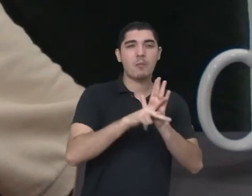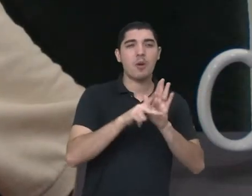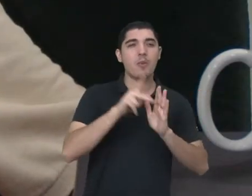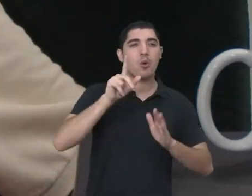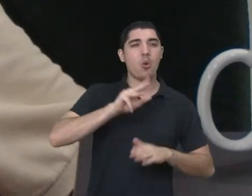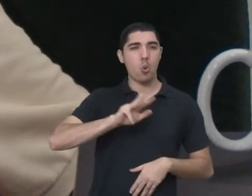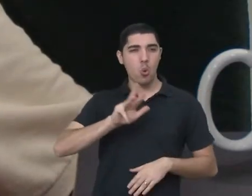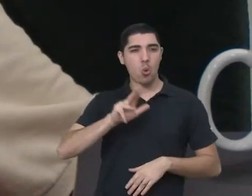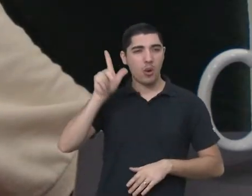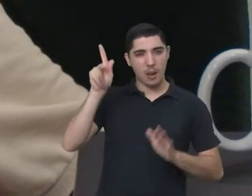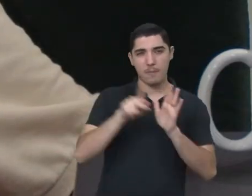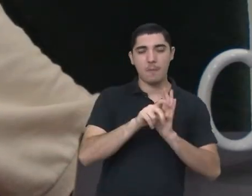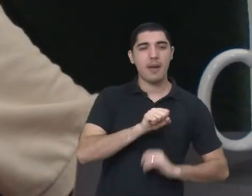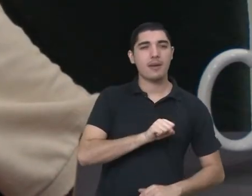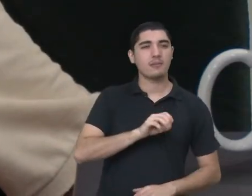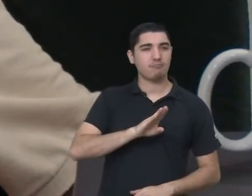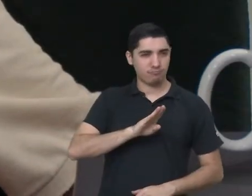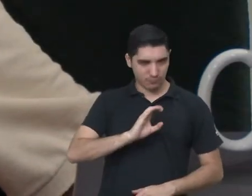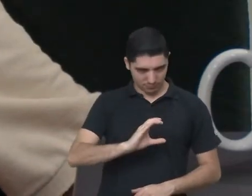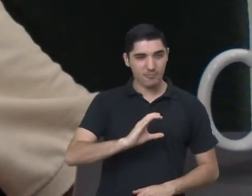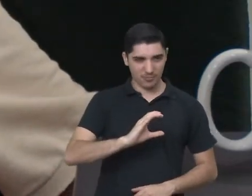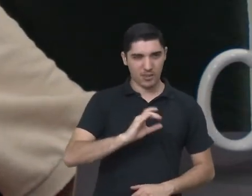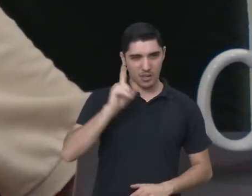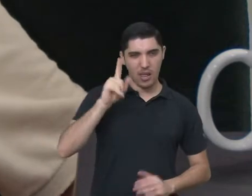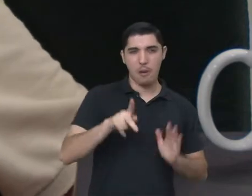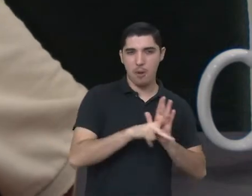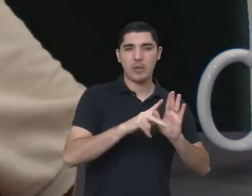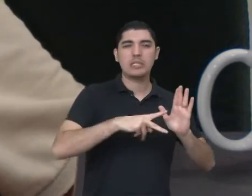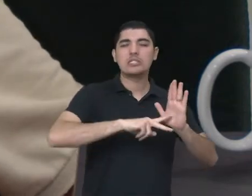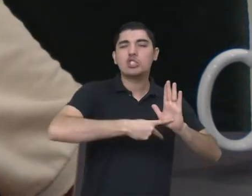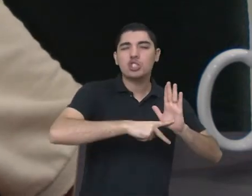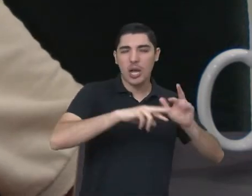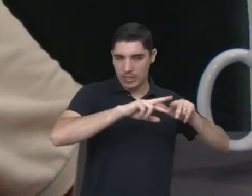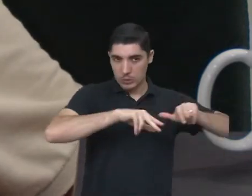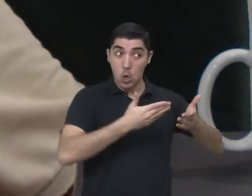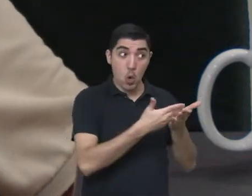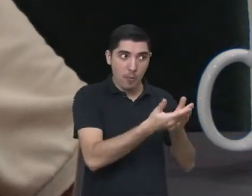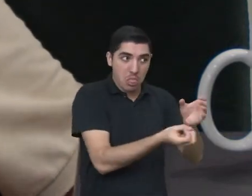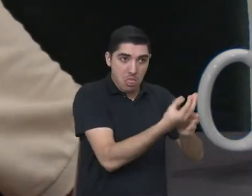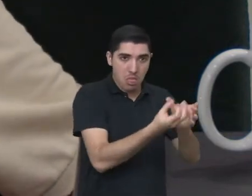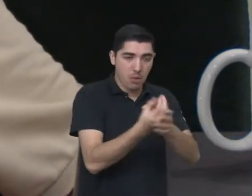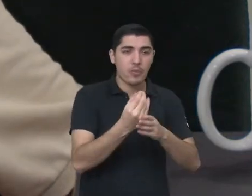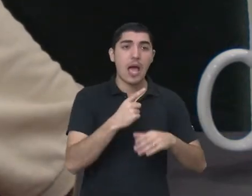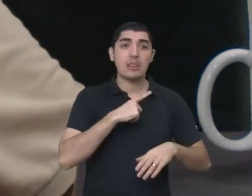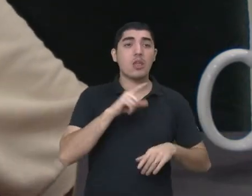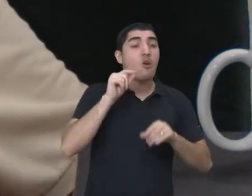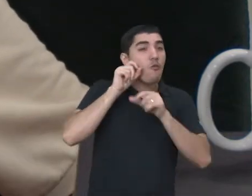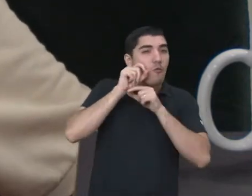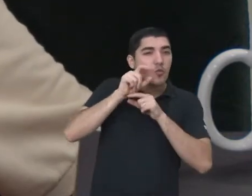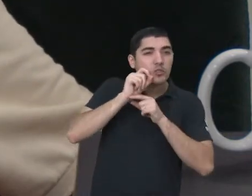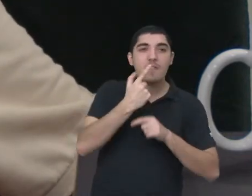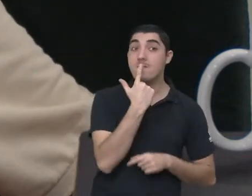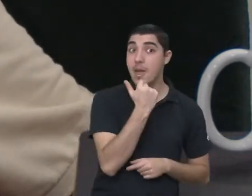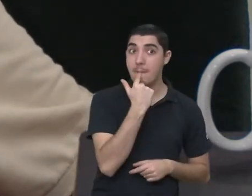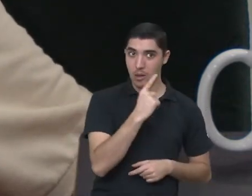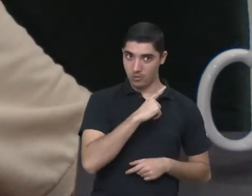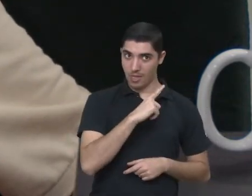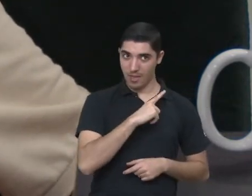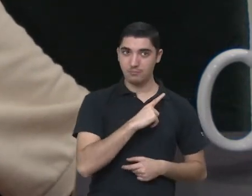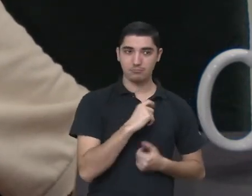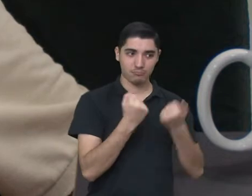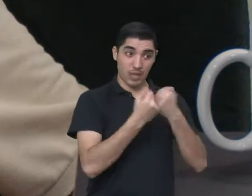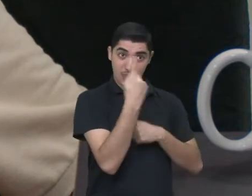pensado, você é um terrorista, por ter tirado aqui perto de mim e tal. Ô Edson, o seguinte, você teve essa história com o Papa, mas sua paixão sempre foi